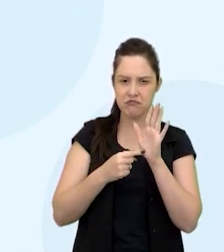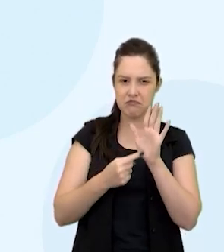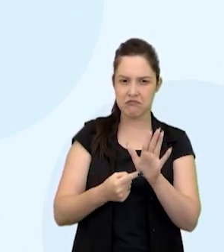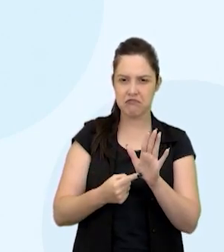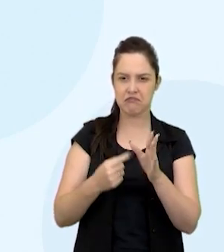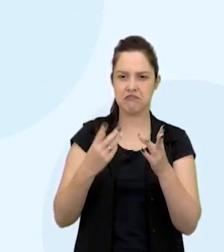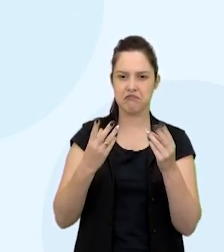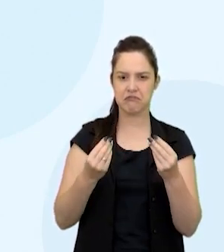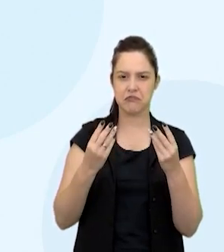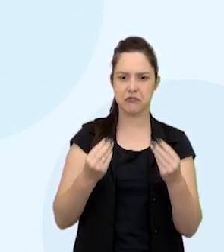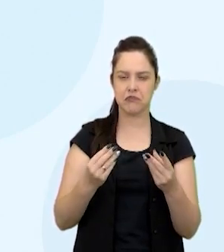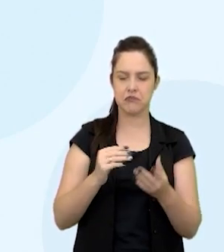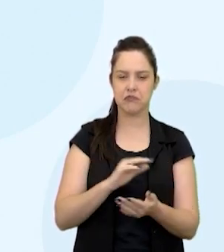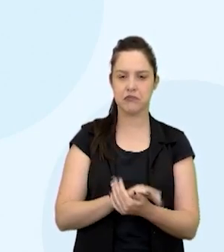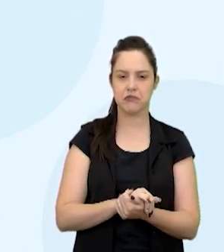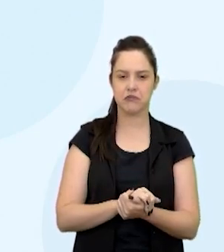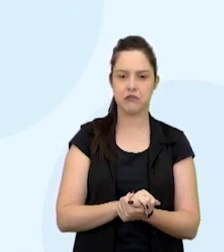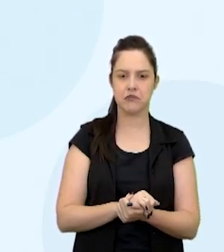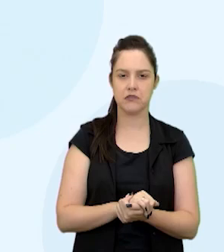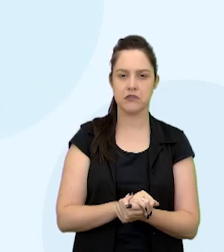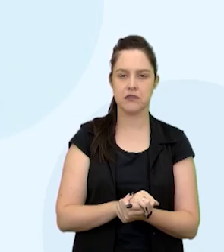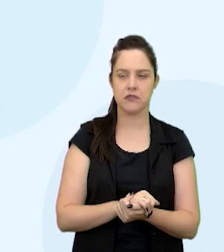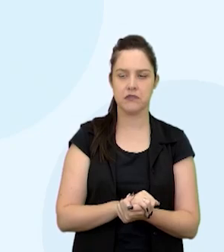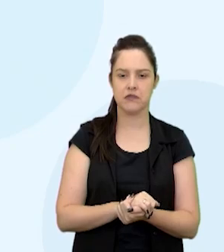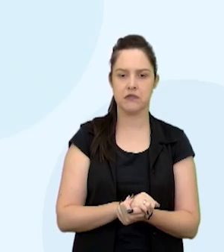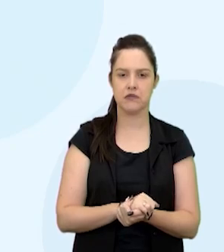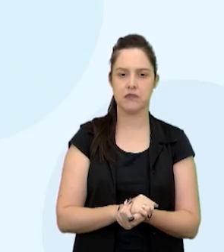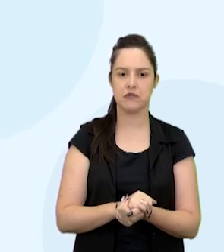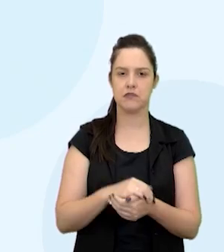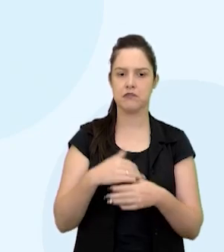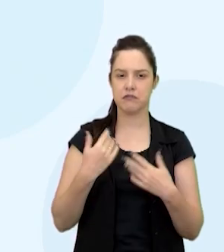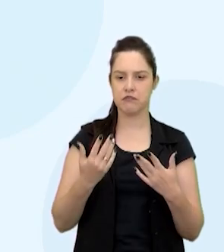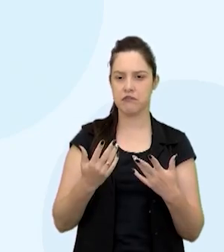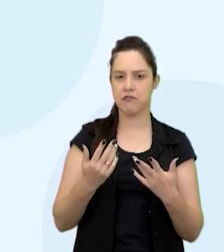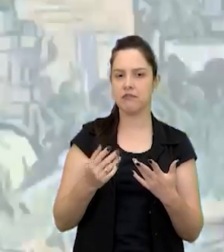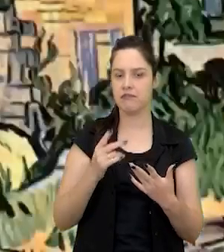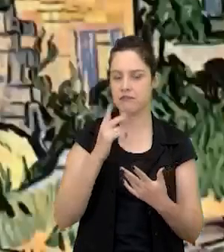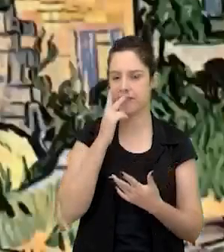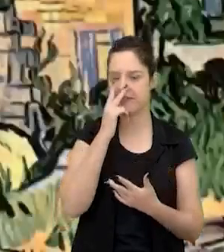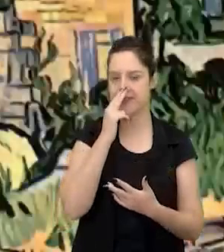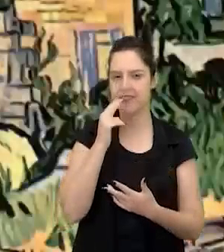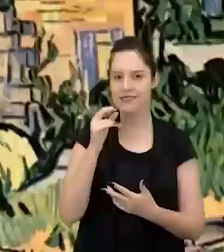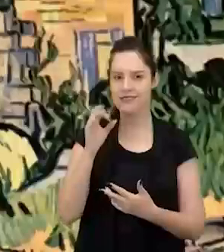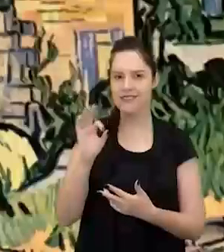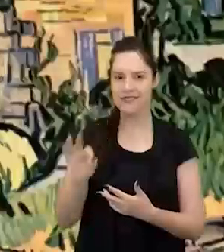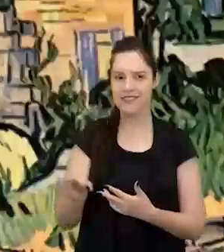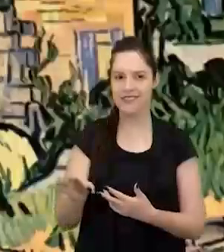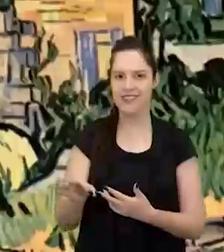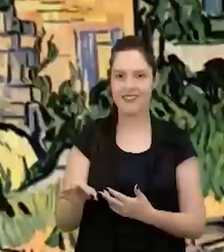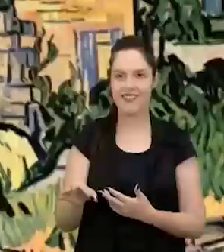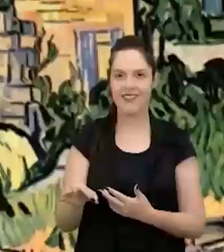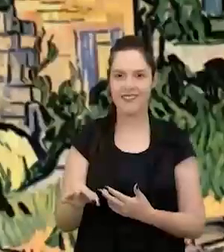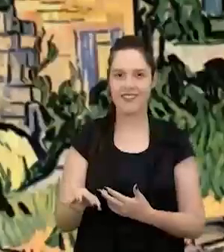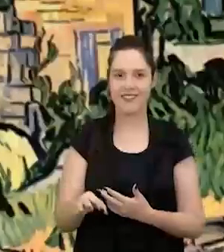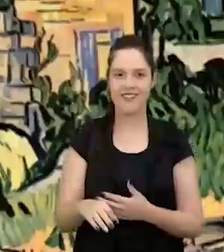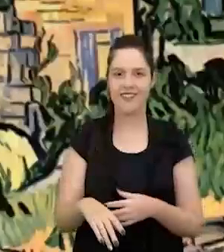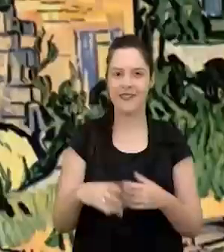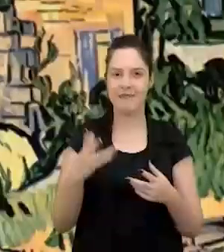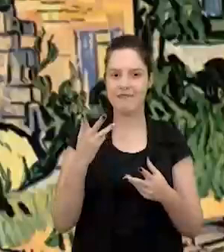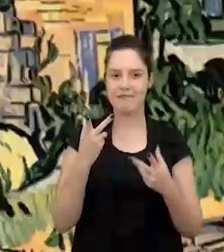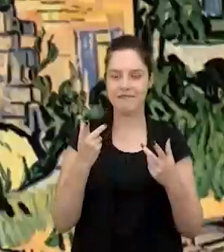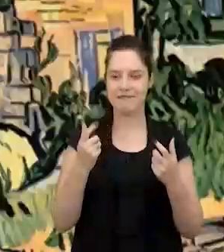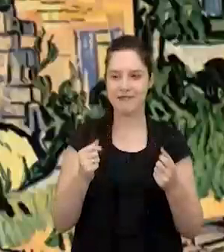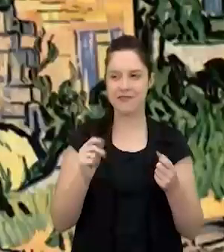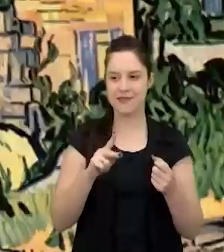que destaque, né? Um destaque pro rosto dele. Professor Mauro, o senhor tem que dar aula aqui de arte pro Proxo, Célio. Foi maravilhosa a